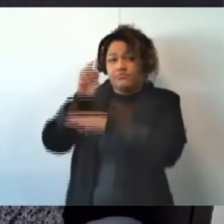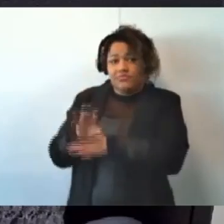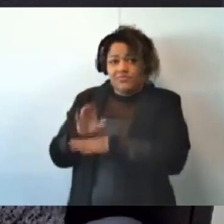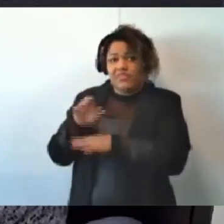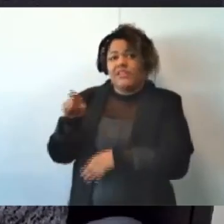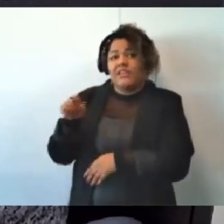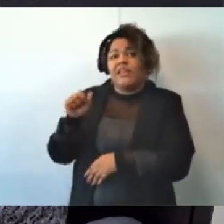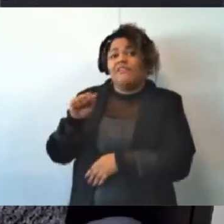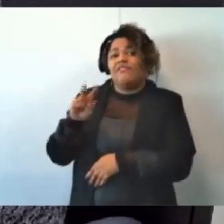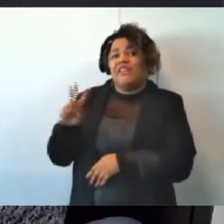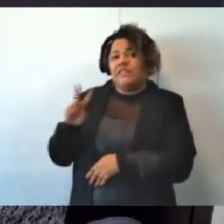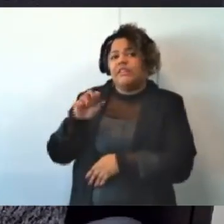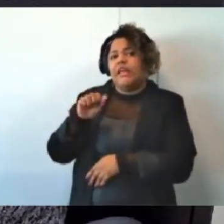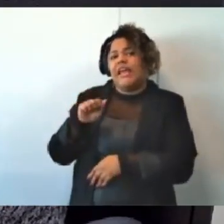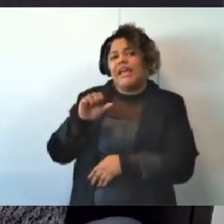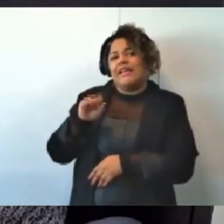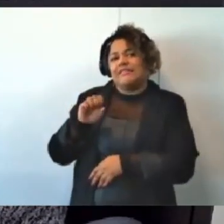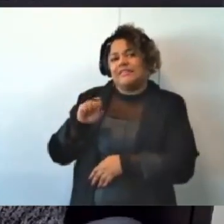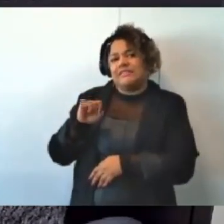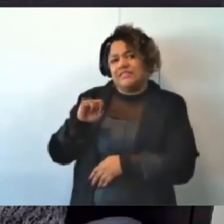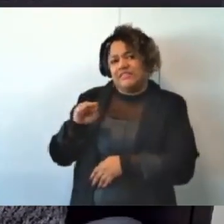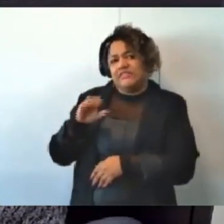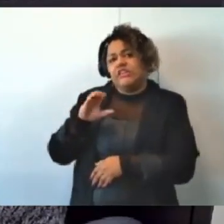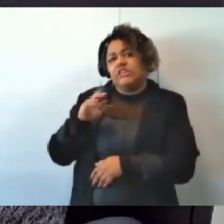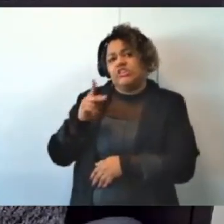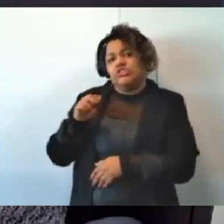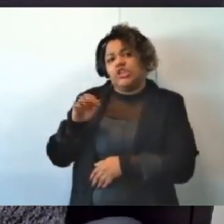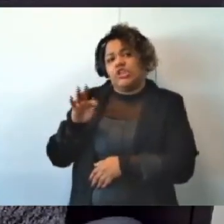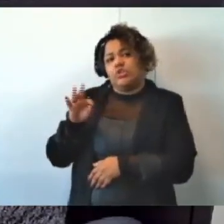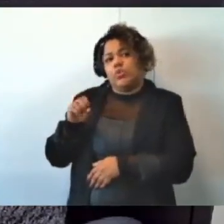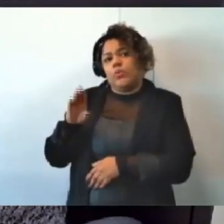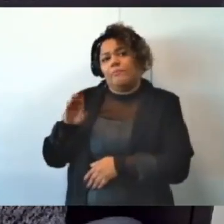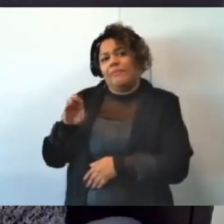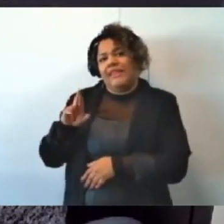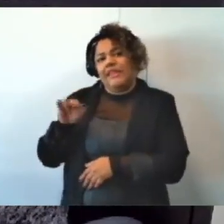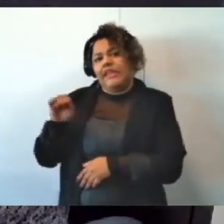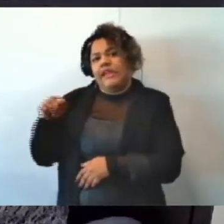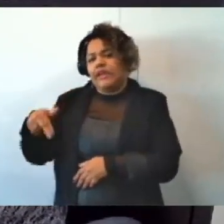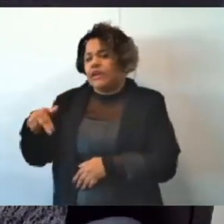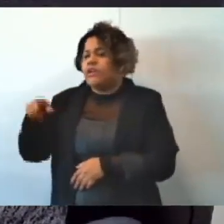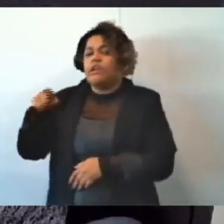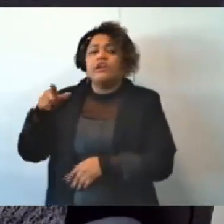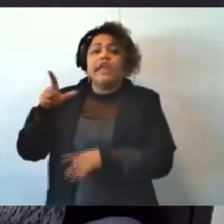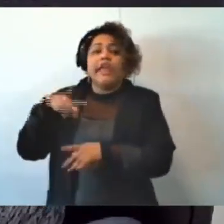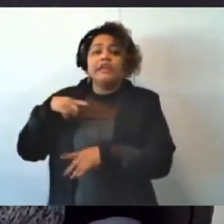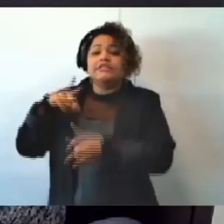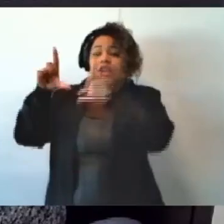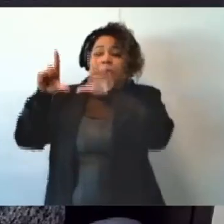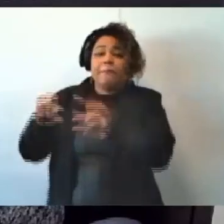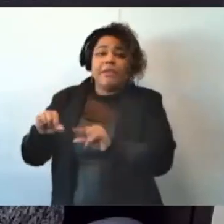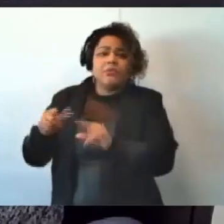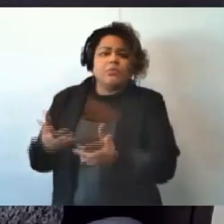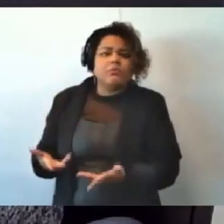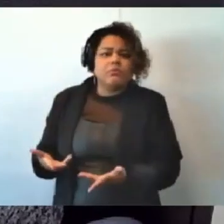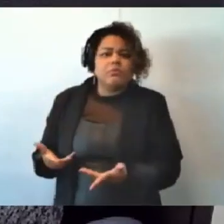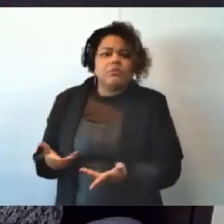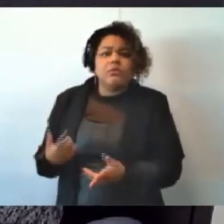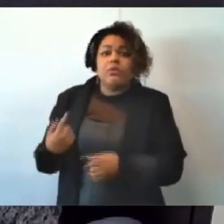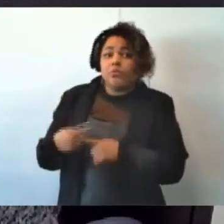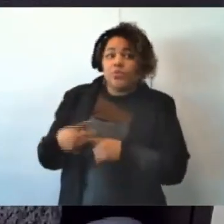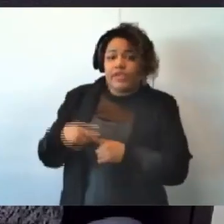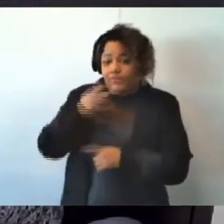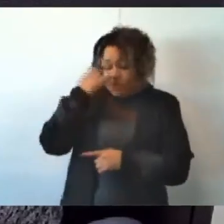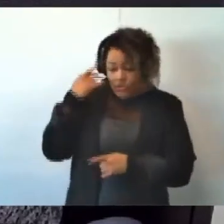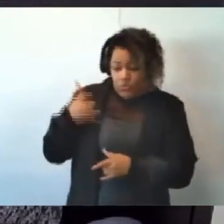Uma pessoa idosa não tem condição de atravessar Chateaubriand de um lado para o outro, porque não dá tempo.